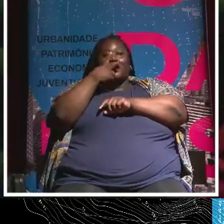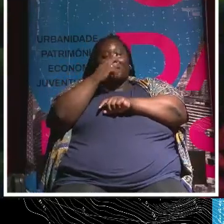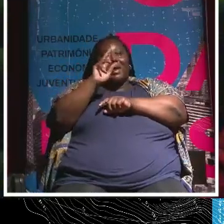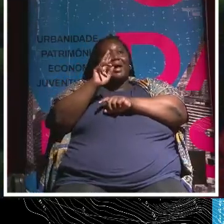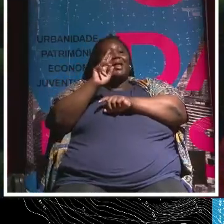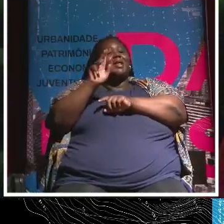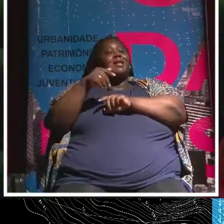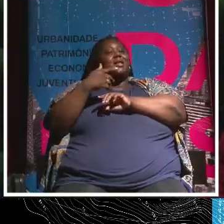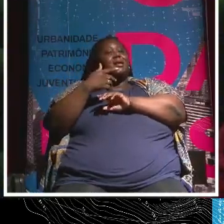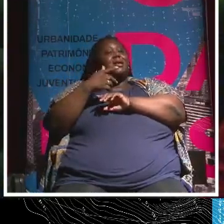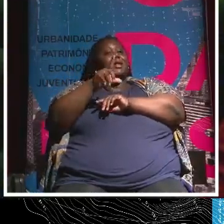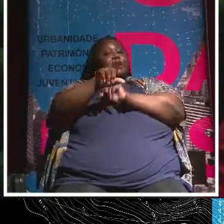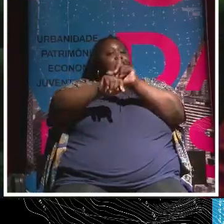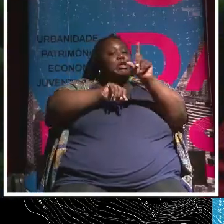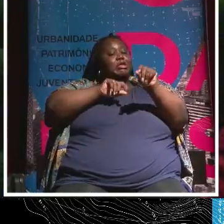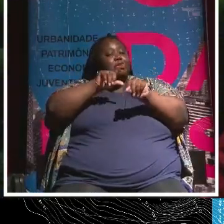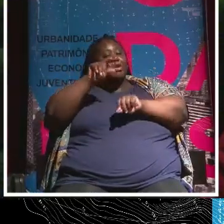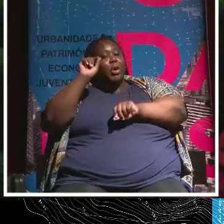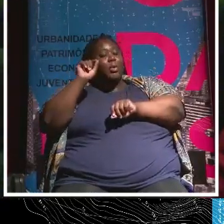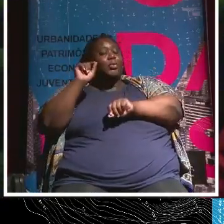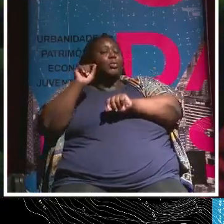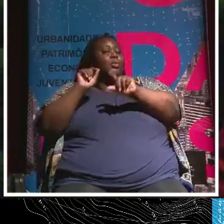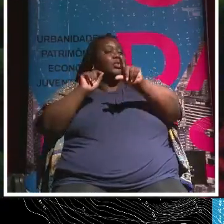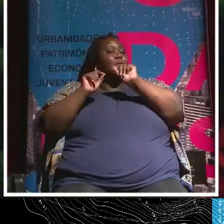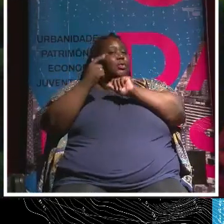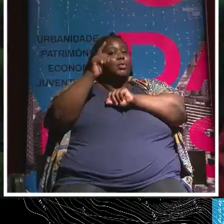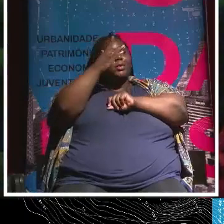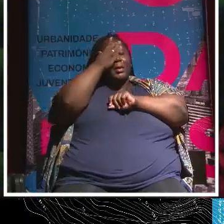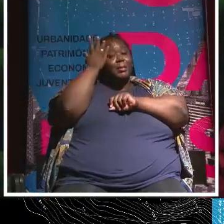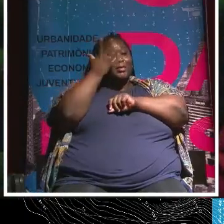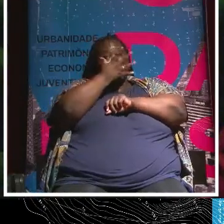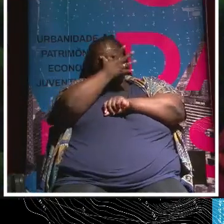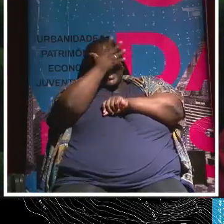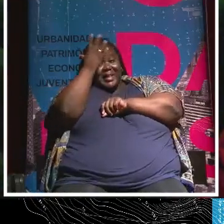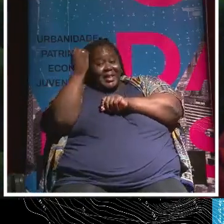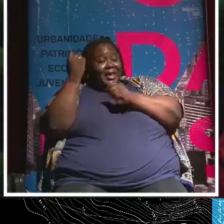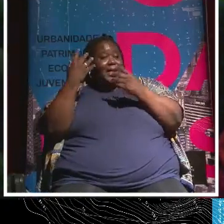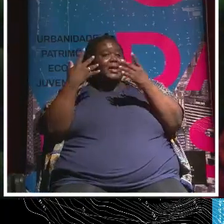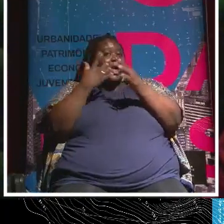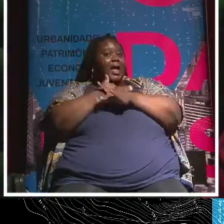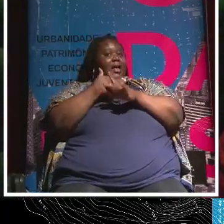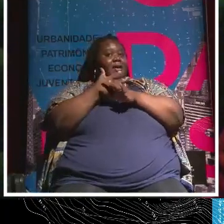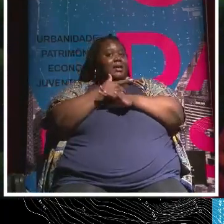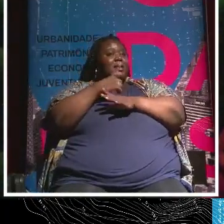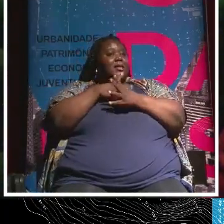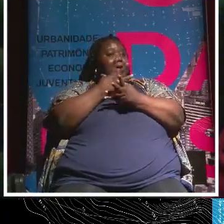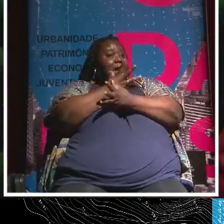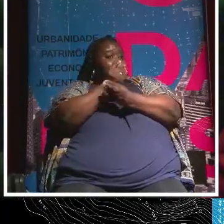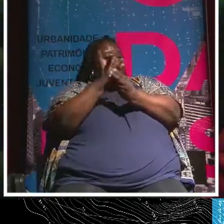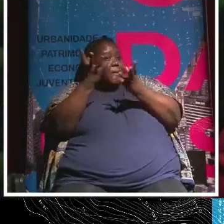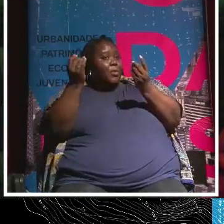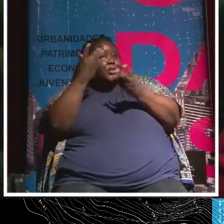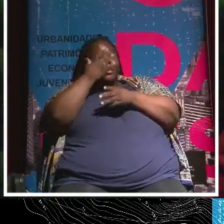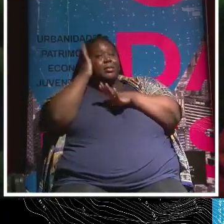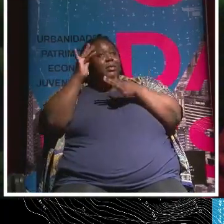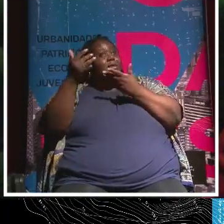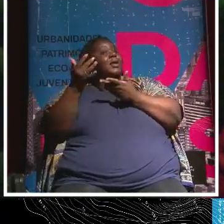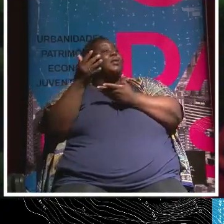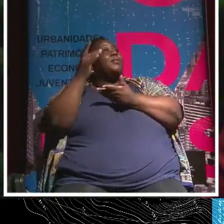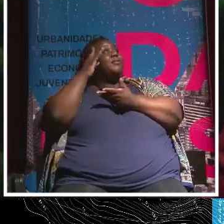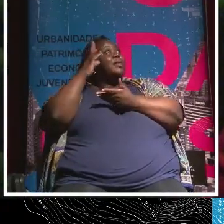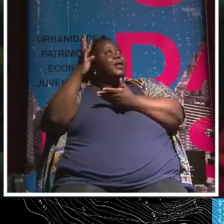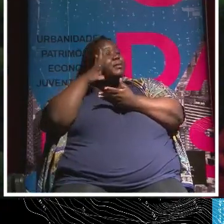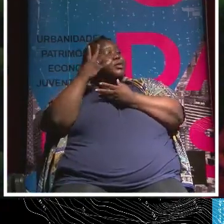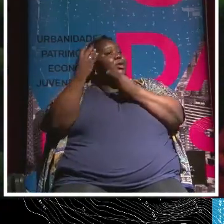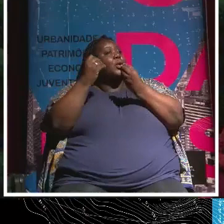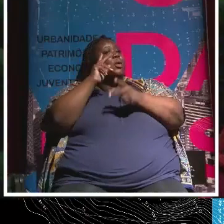né? Escolhe um aqui, escolhe outro ali. Esquece o tamanho da cidade, né? A cidade tem 1 milhão de habitantes. Então, imagina o tanto que